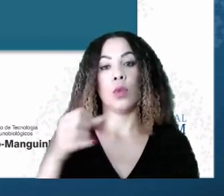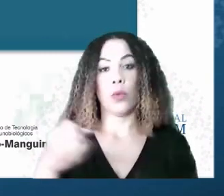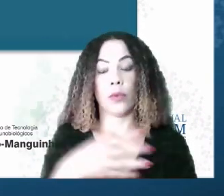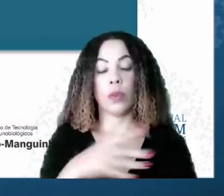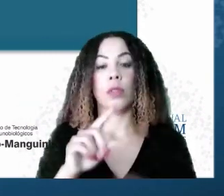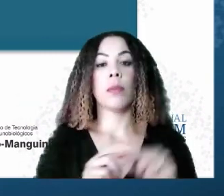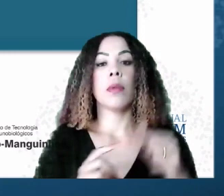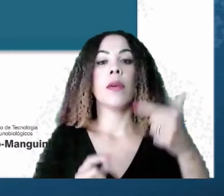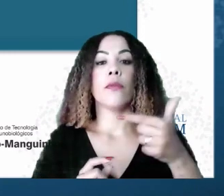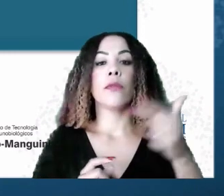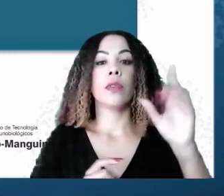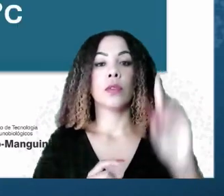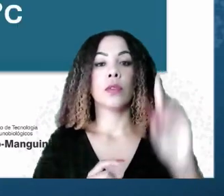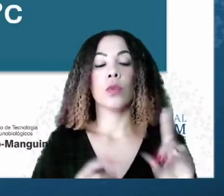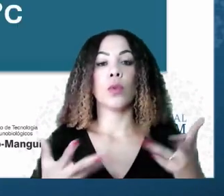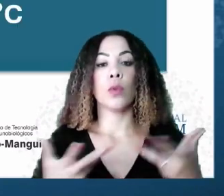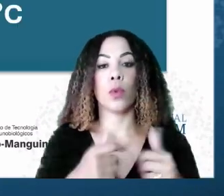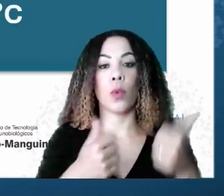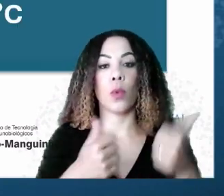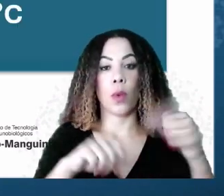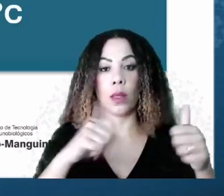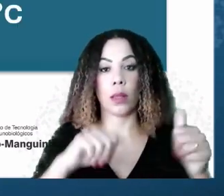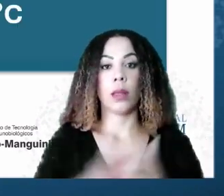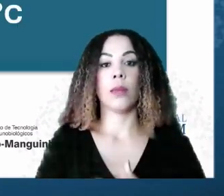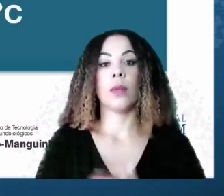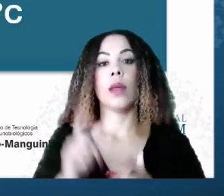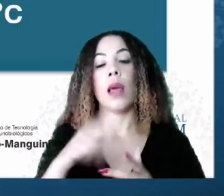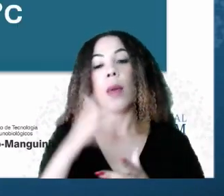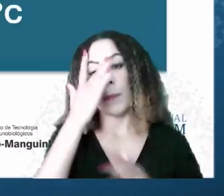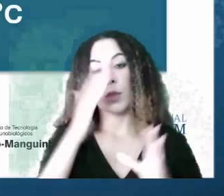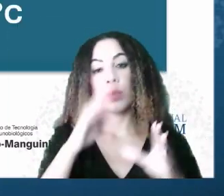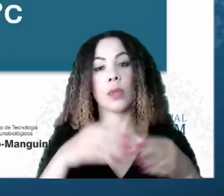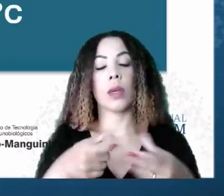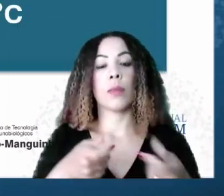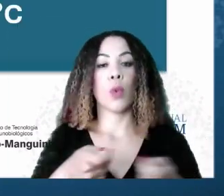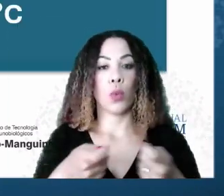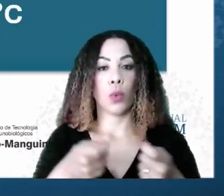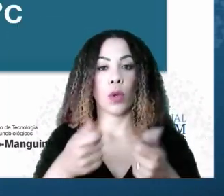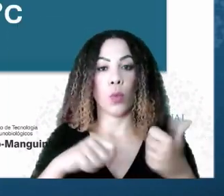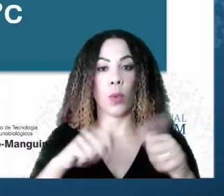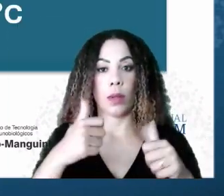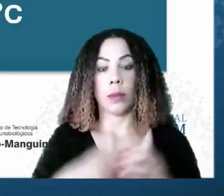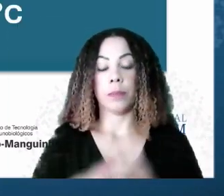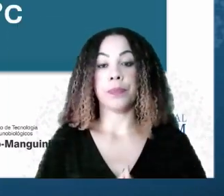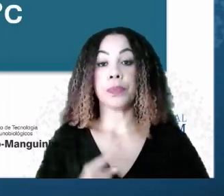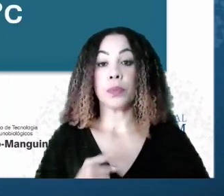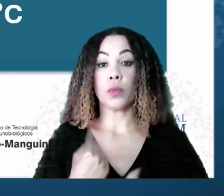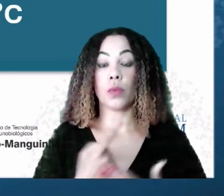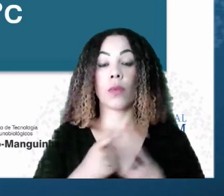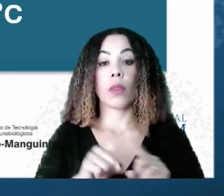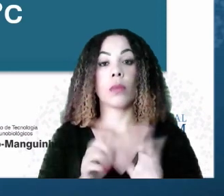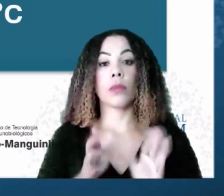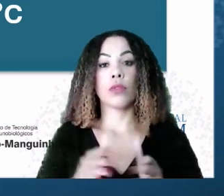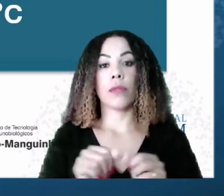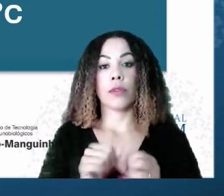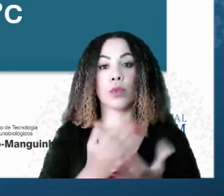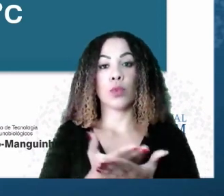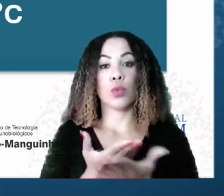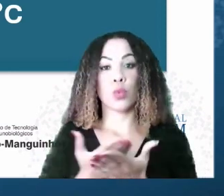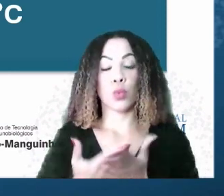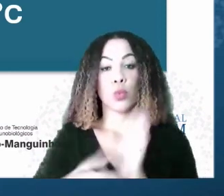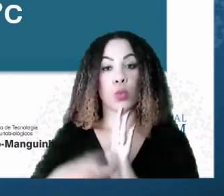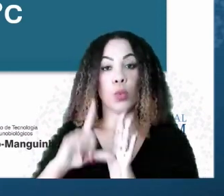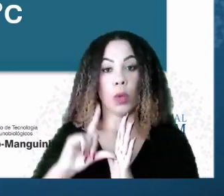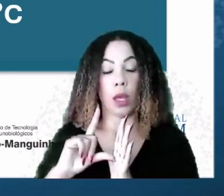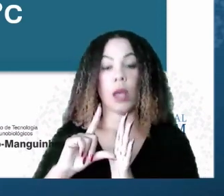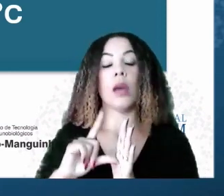Vice-Diretoria da Qualidade, pessoal do controle de qualidade. Nós também já fizemos um estudo preliminar de estabilidade,